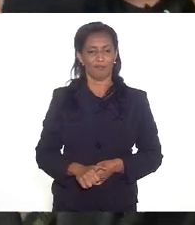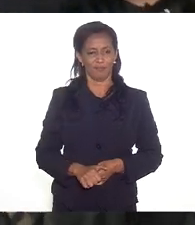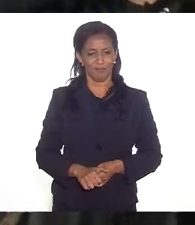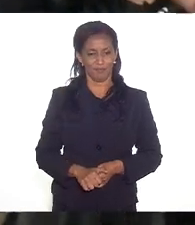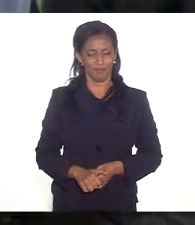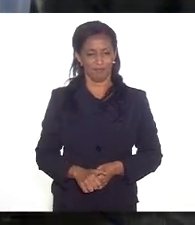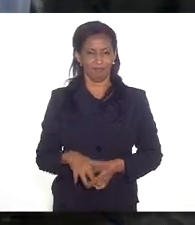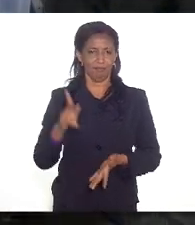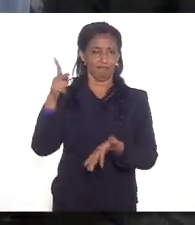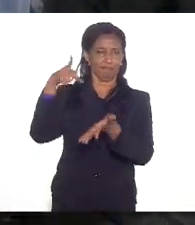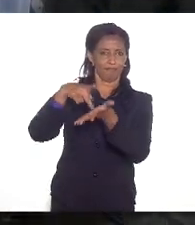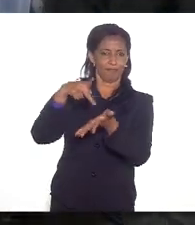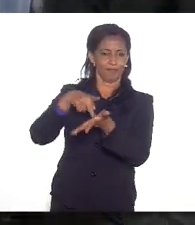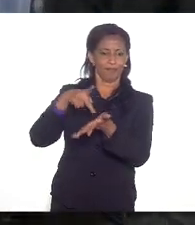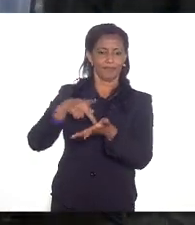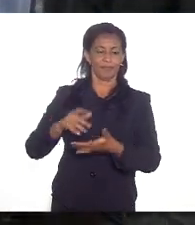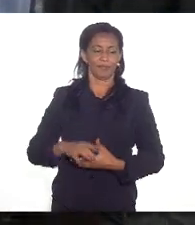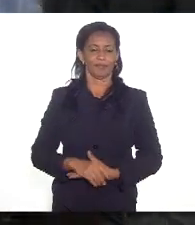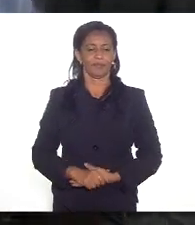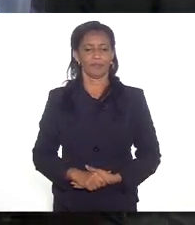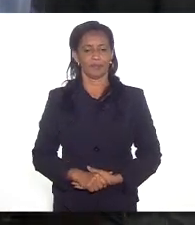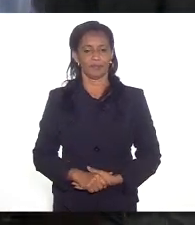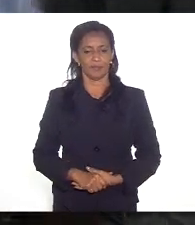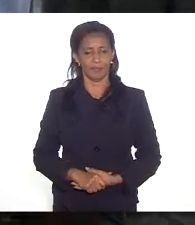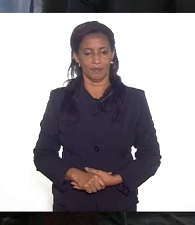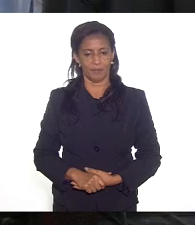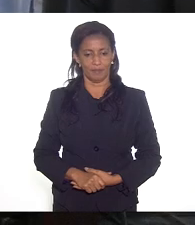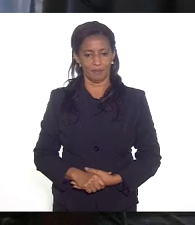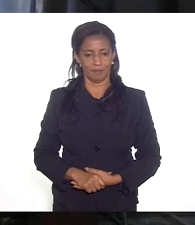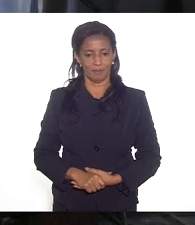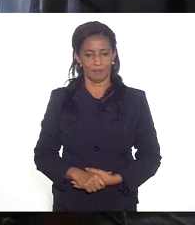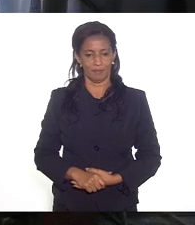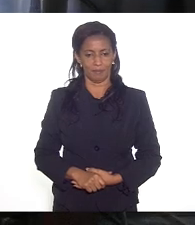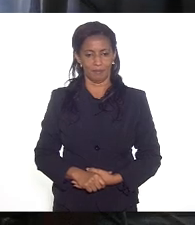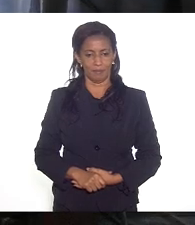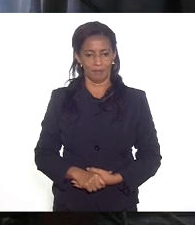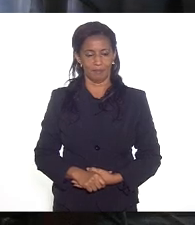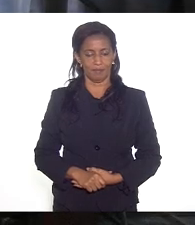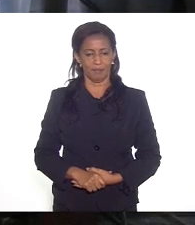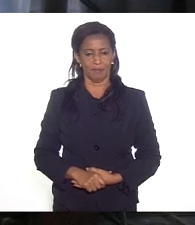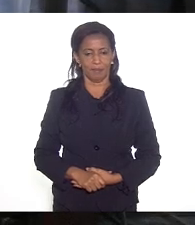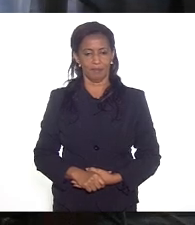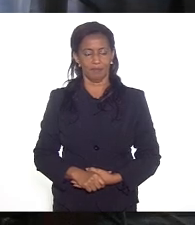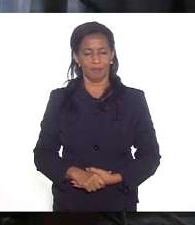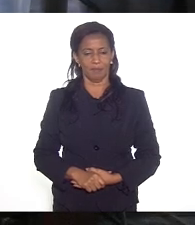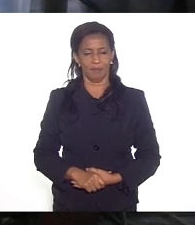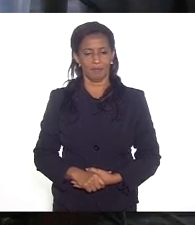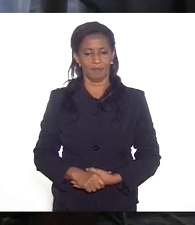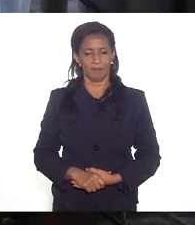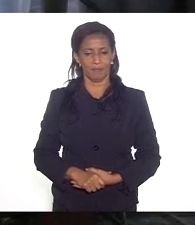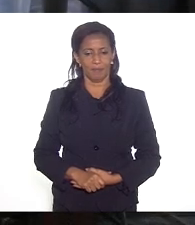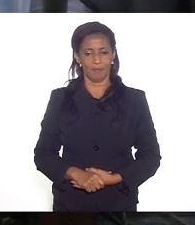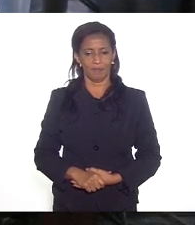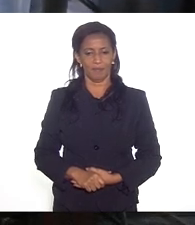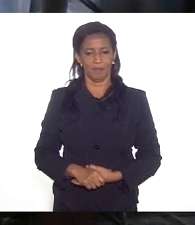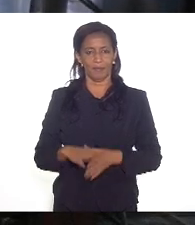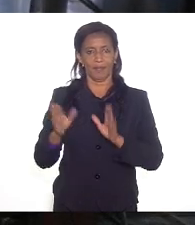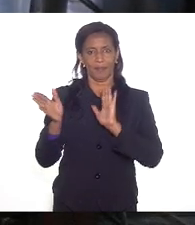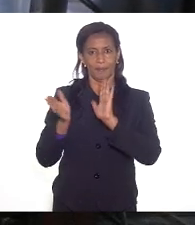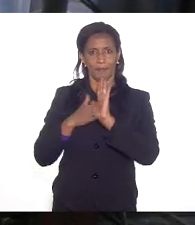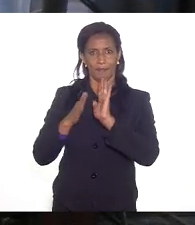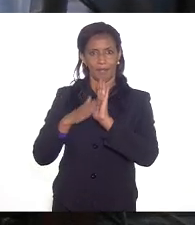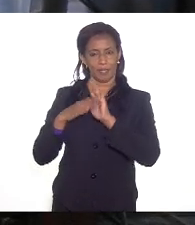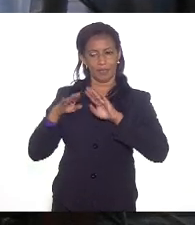é verdade e colhidas co-autorias Oi e o